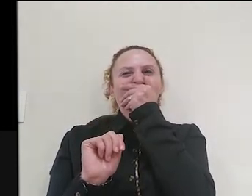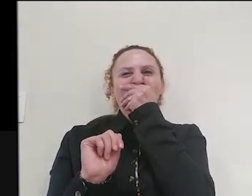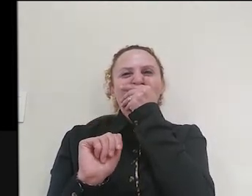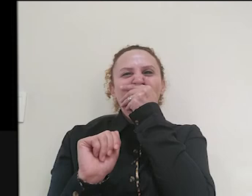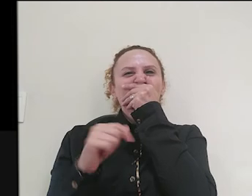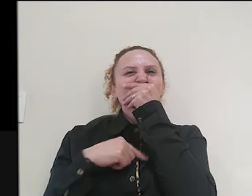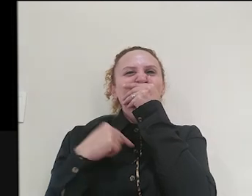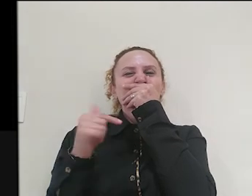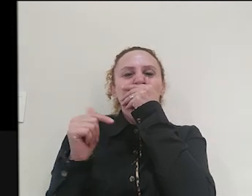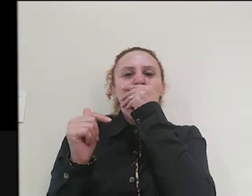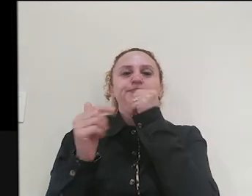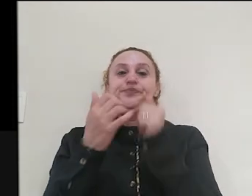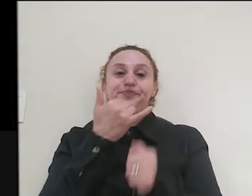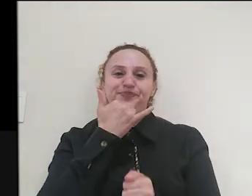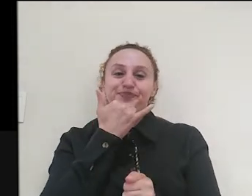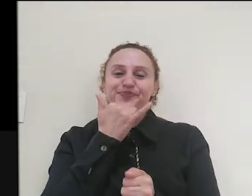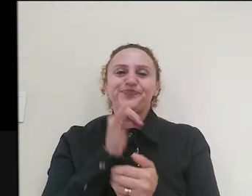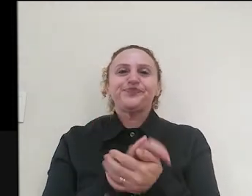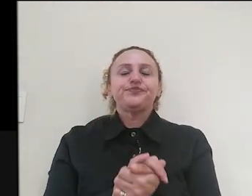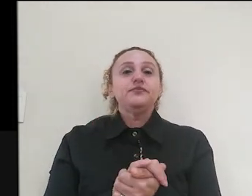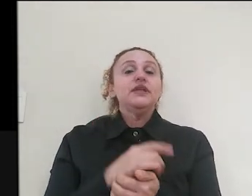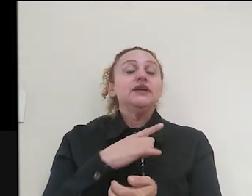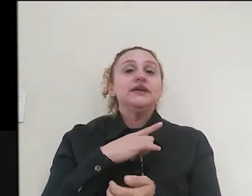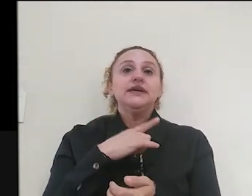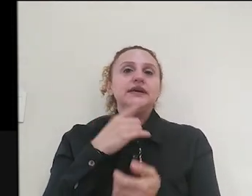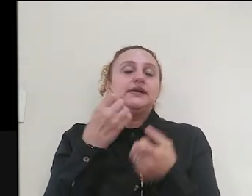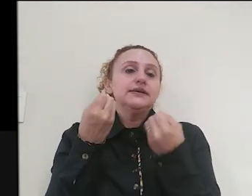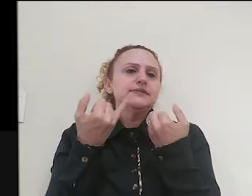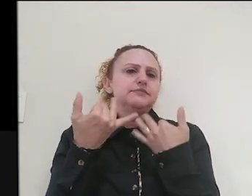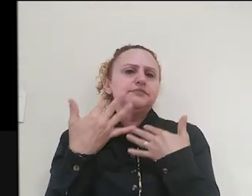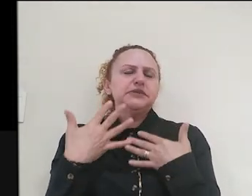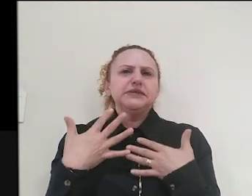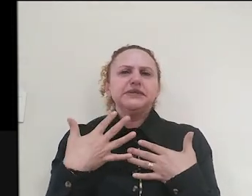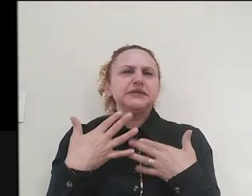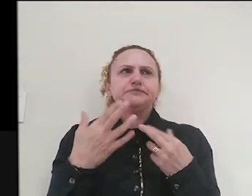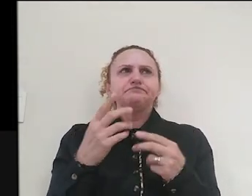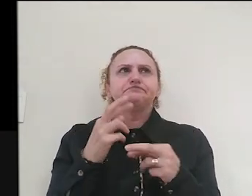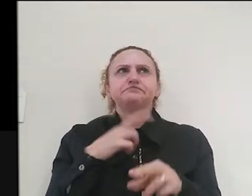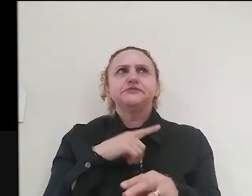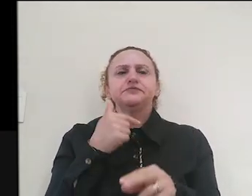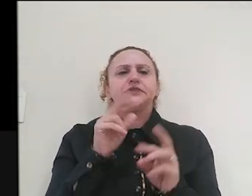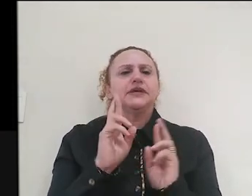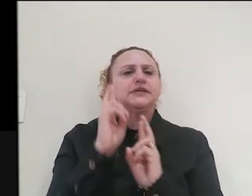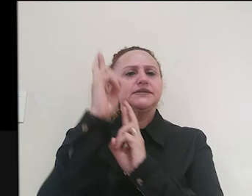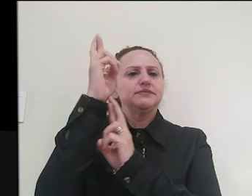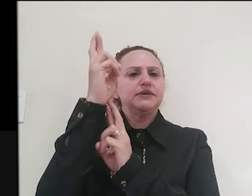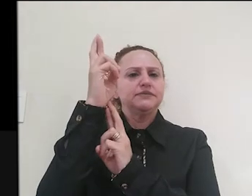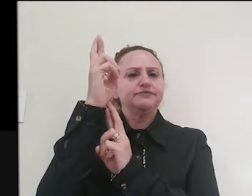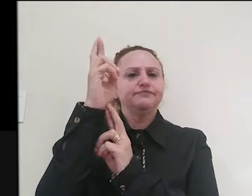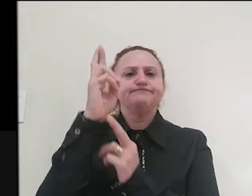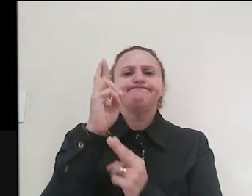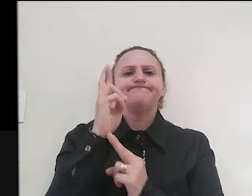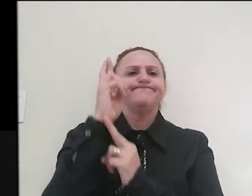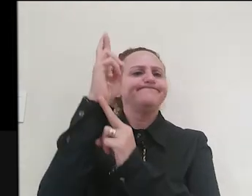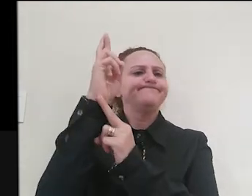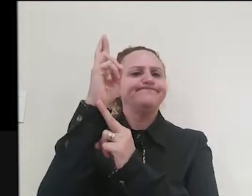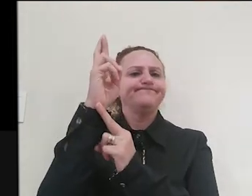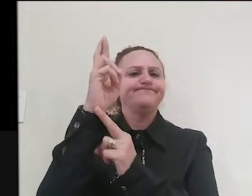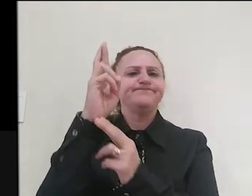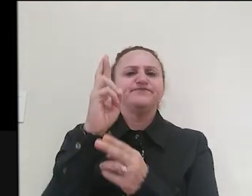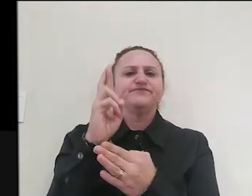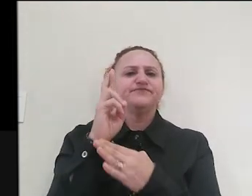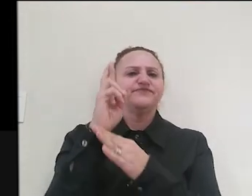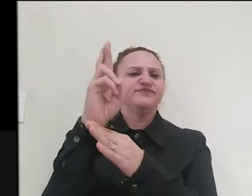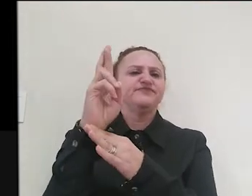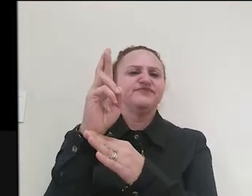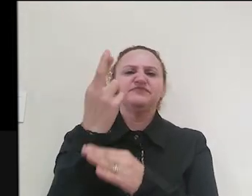para um homem como ele. Então, a gente tem aqui o cantar da melancolia e esse gótico que também, né, cria toda